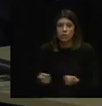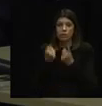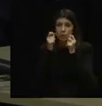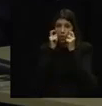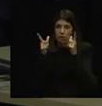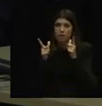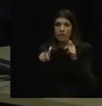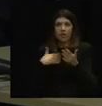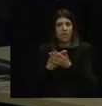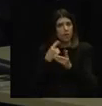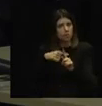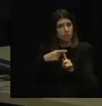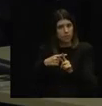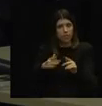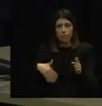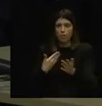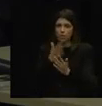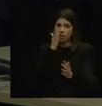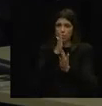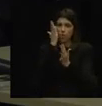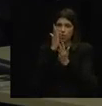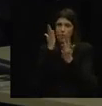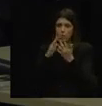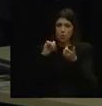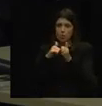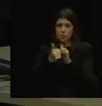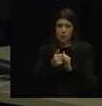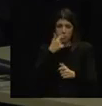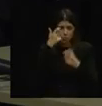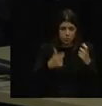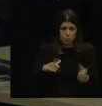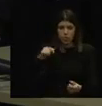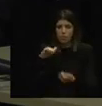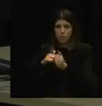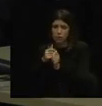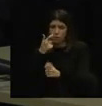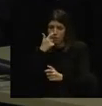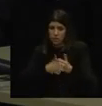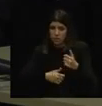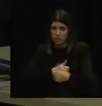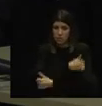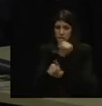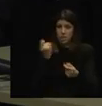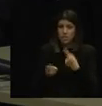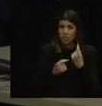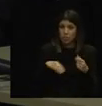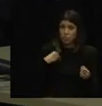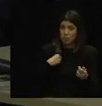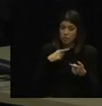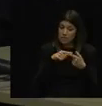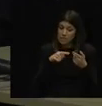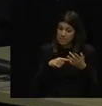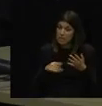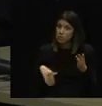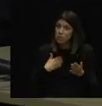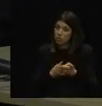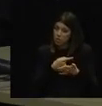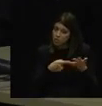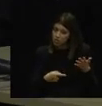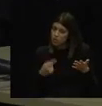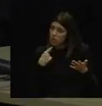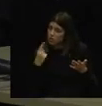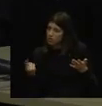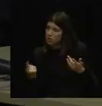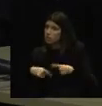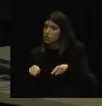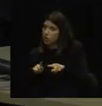e construtiva, com propostas concretas para os problemas das pessoas e da cidade. Aliás, muitas destas preocupações e propostas foram transmitidas